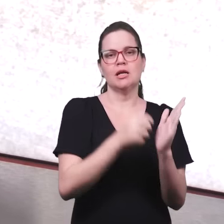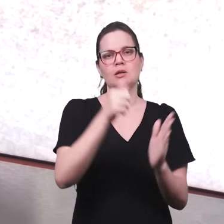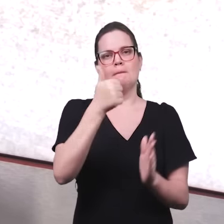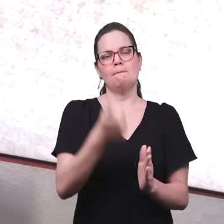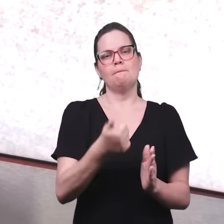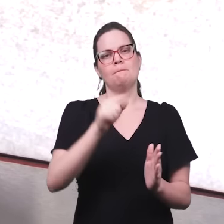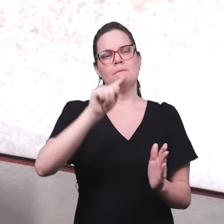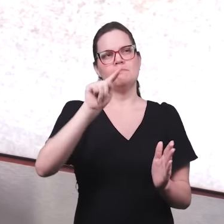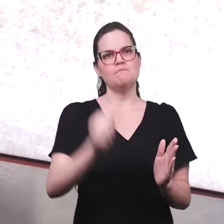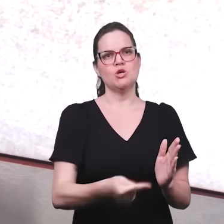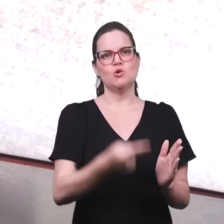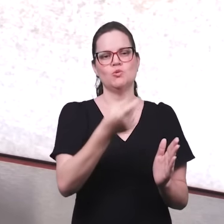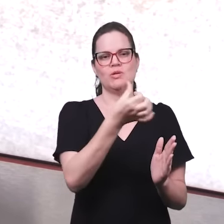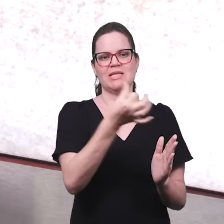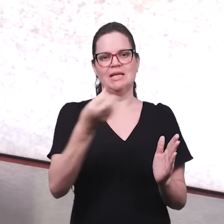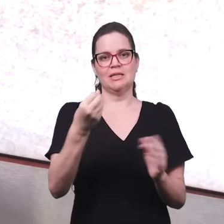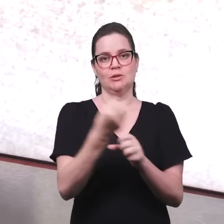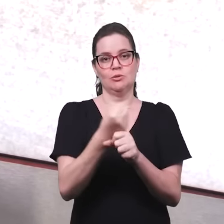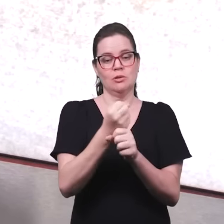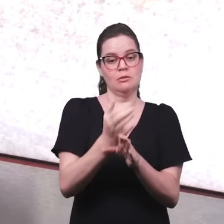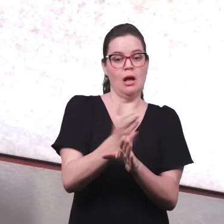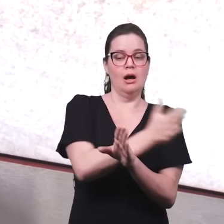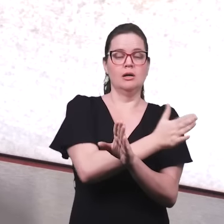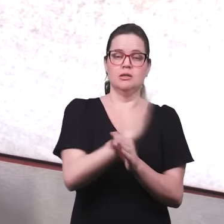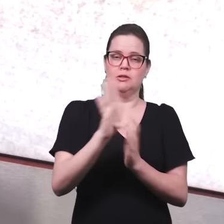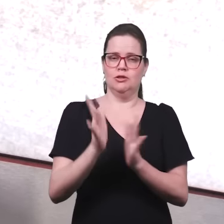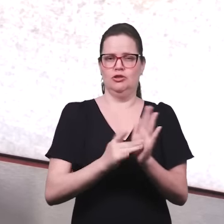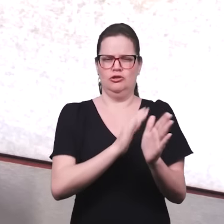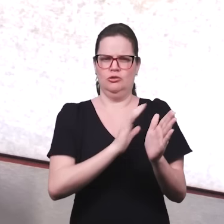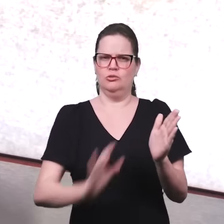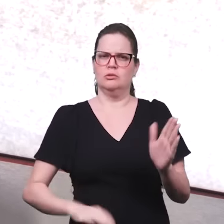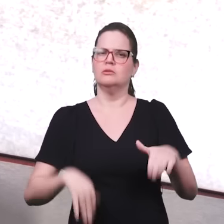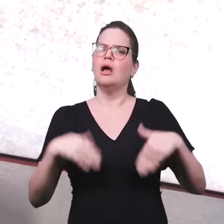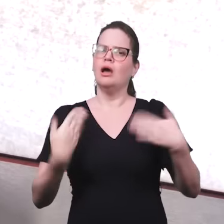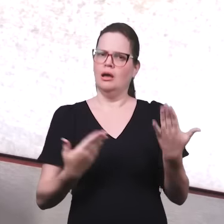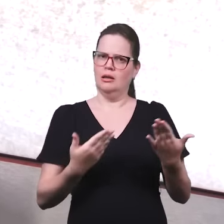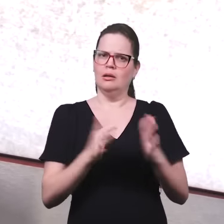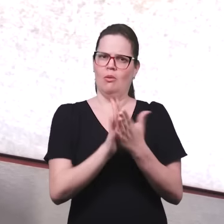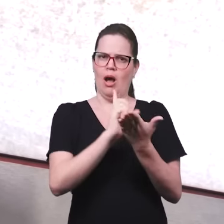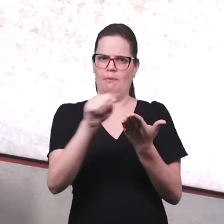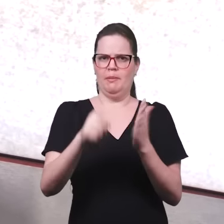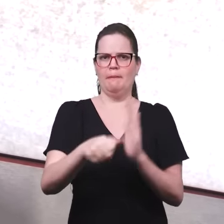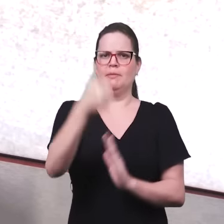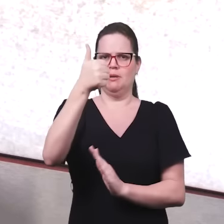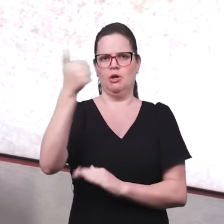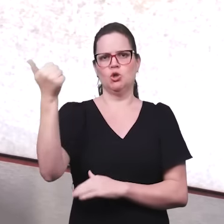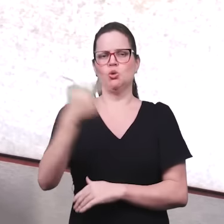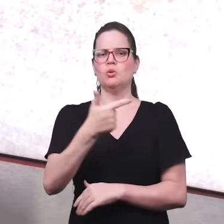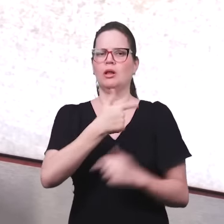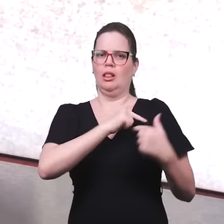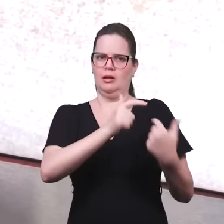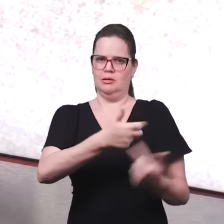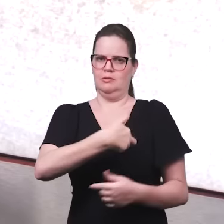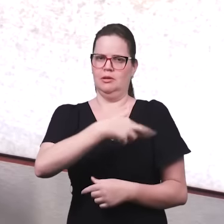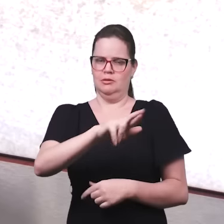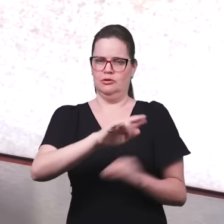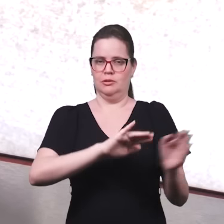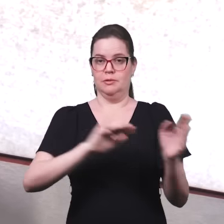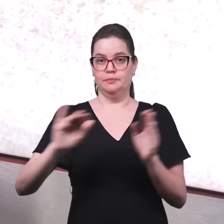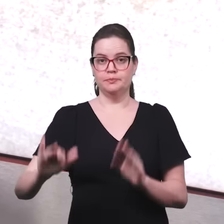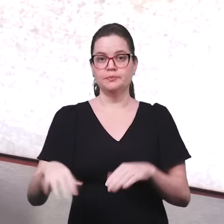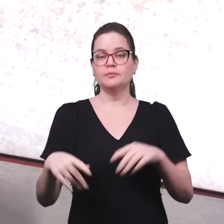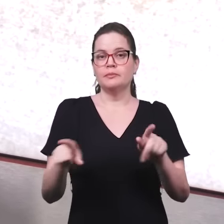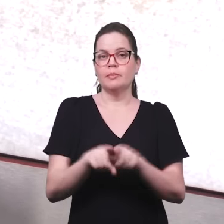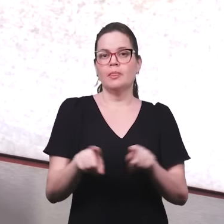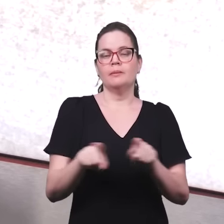de Cristo. Então, a Bíblia veio primeiro do que a tradição religiosa. Em segundo lugar, a Bíblia foi